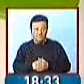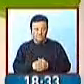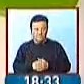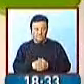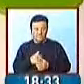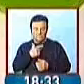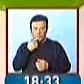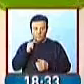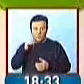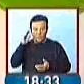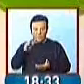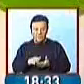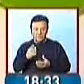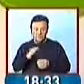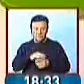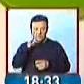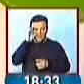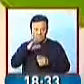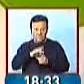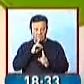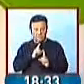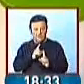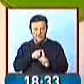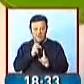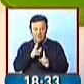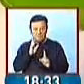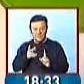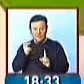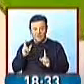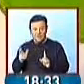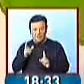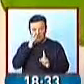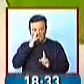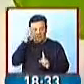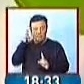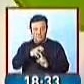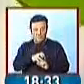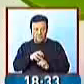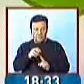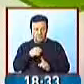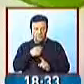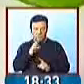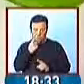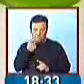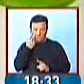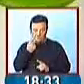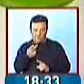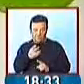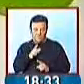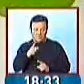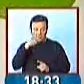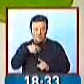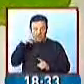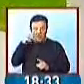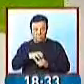posso baixar muito, porque vocês sabem que para a vela arder precisa de oxigênio. Se eu tapar, eu vou até vou fazer só ouvir, vocês já viram?